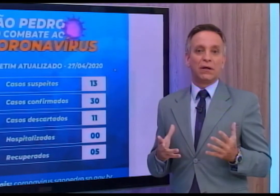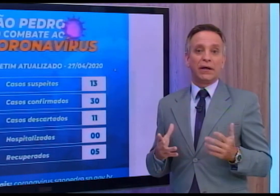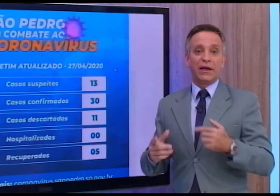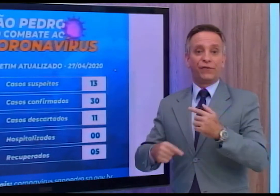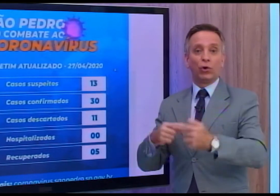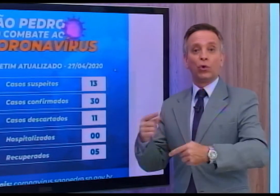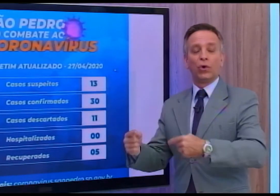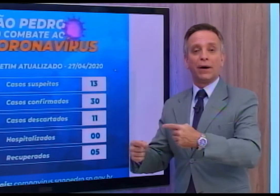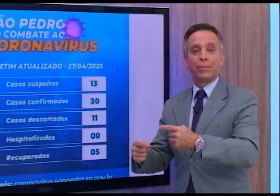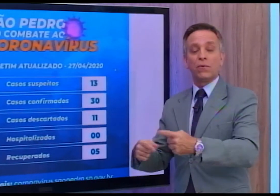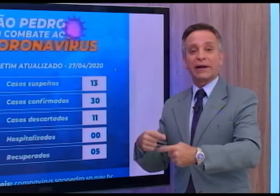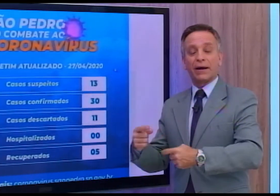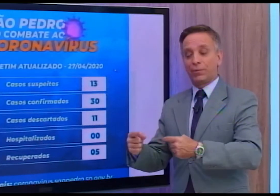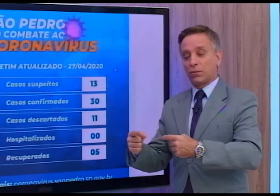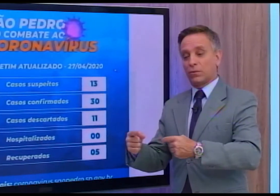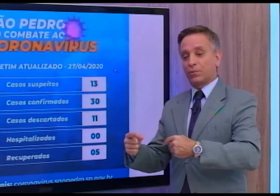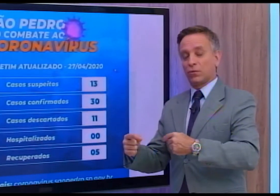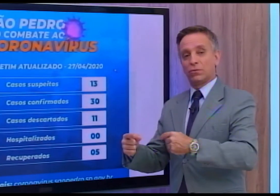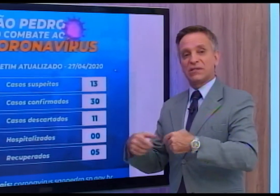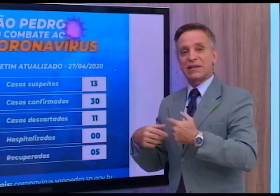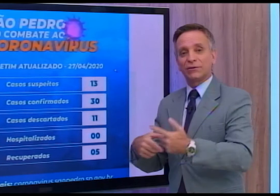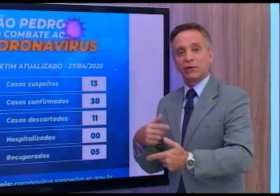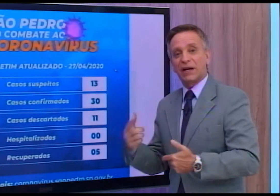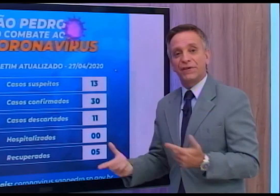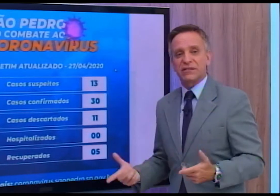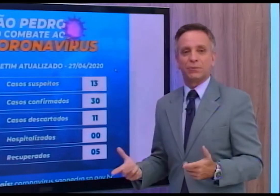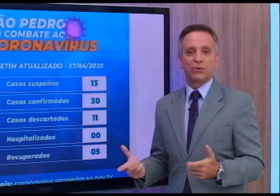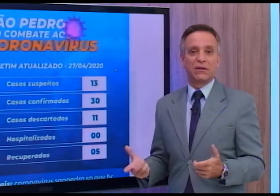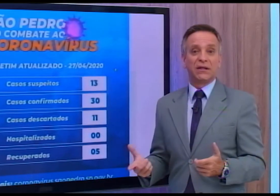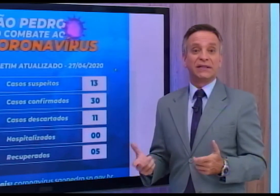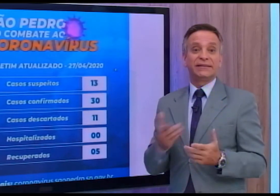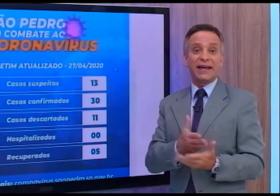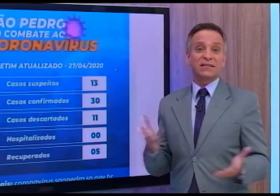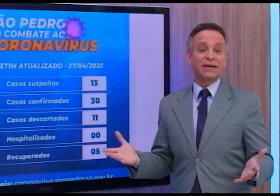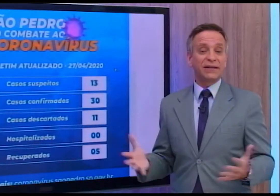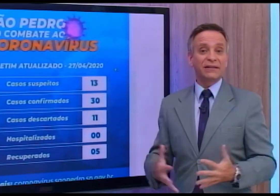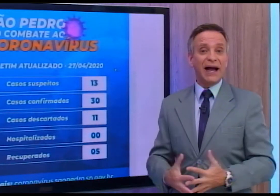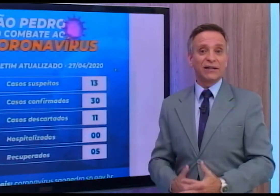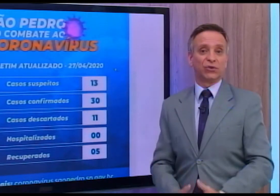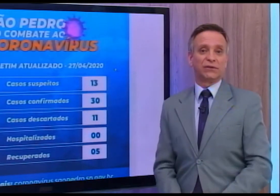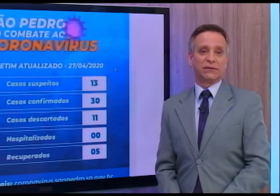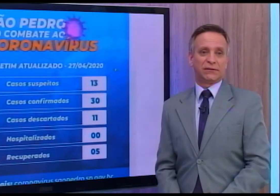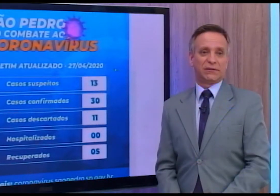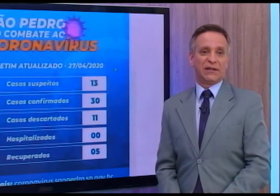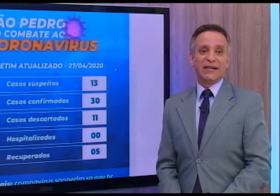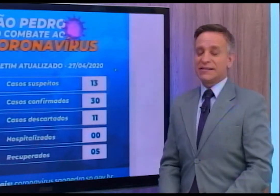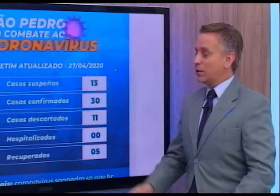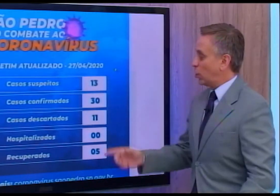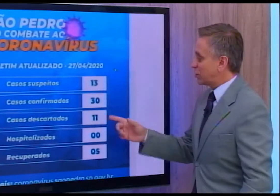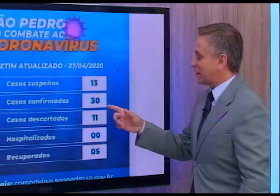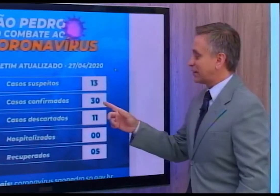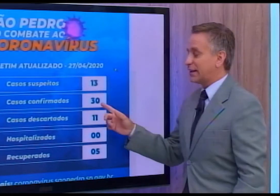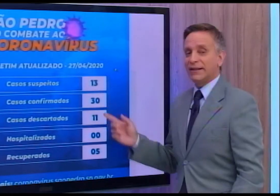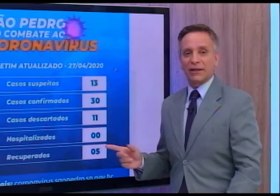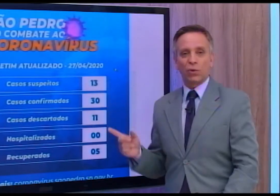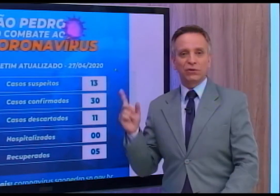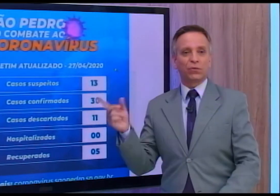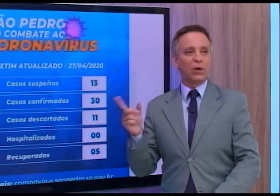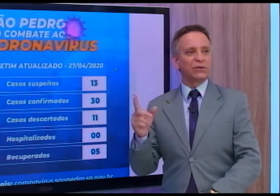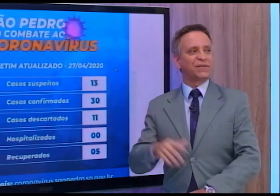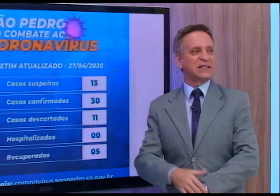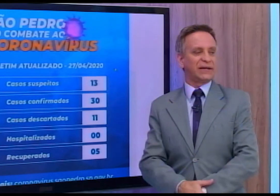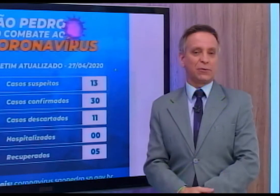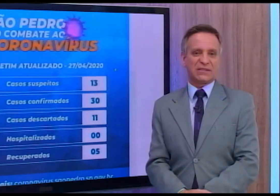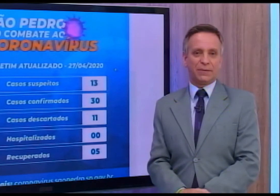5 evolua para um estado gravíssimo tem que ser internado se hoje tá